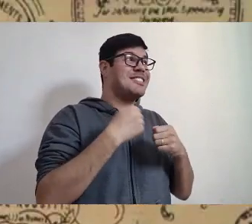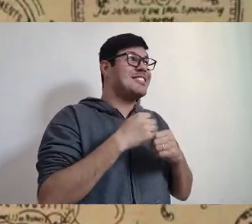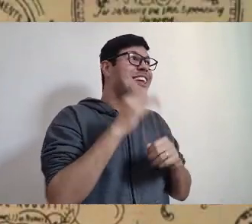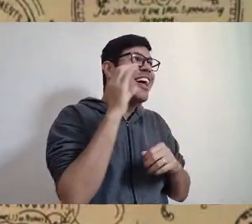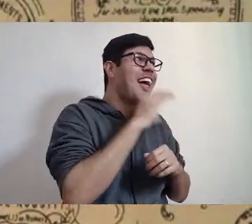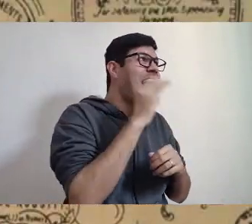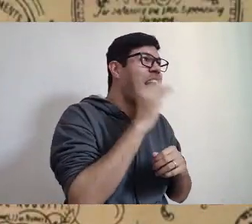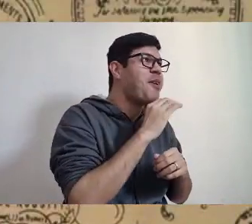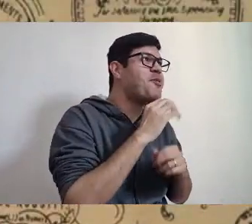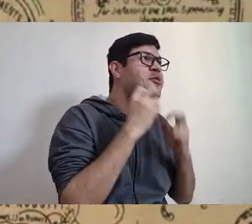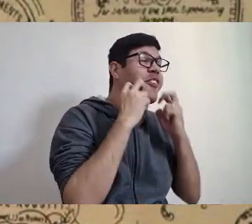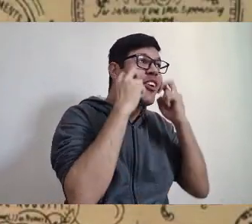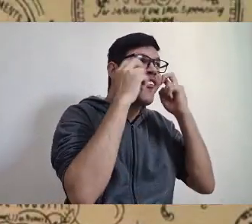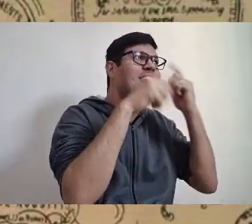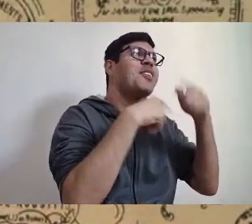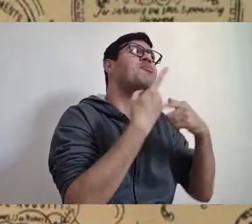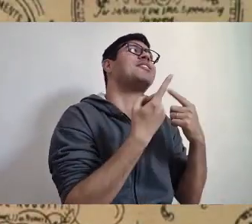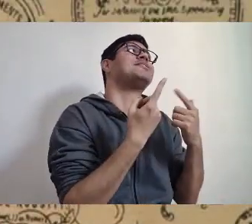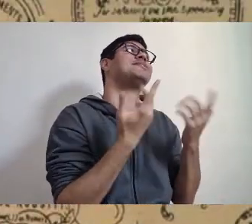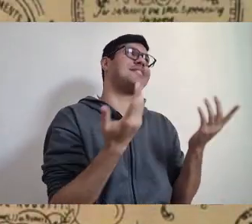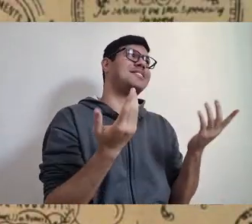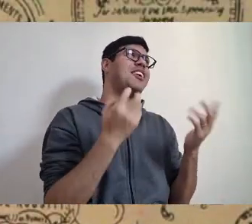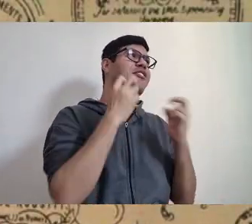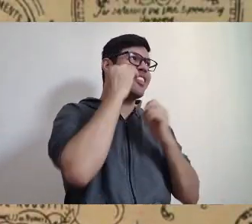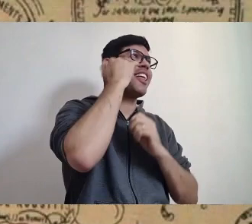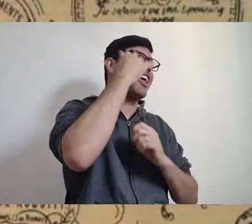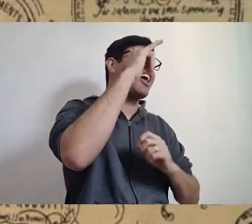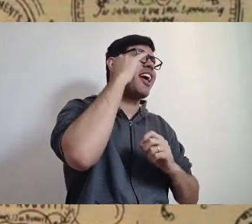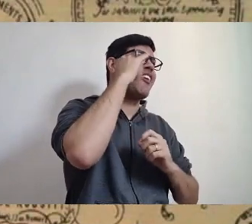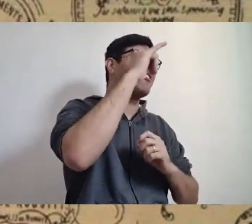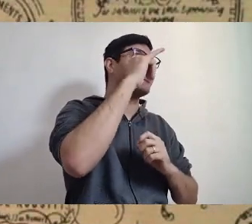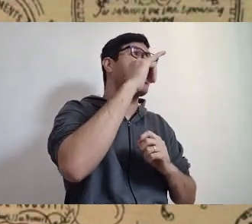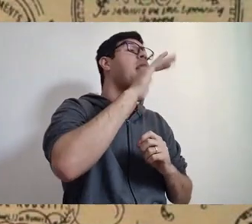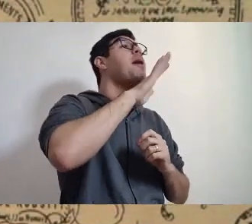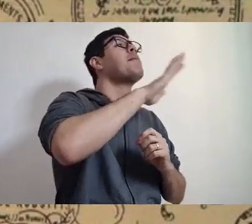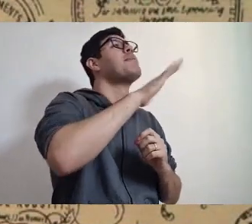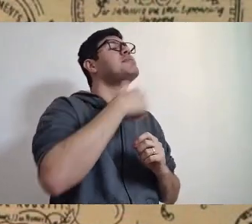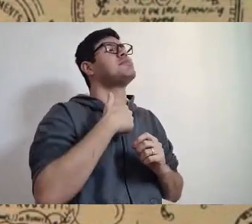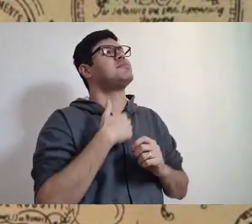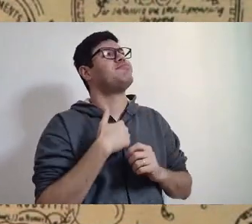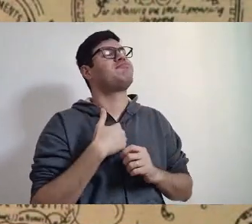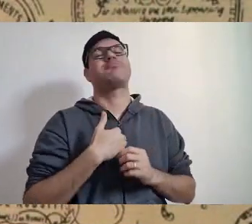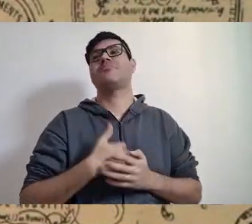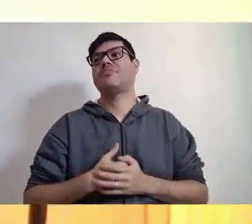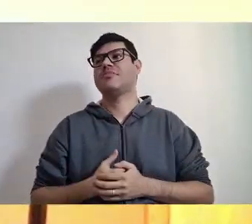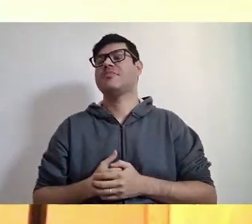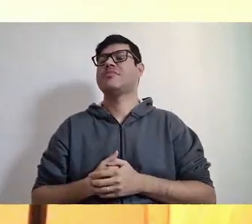vergonha. E aí depois veio esse resultado impressionante, sabe? Você merecia, por isso que teve esses votos, né?